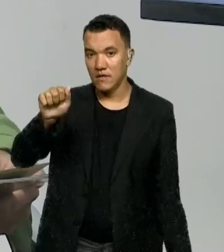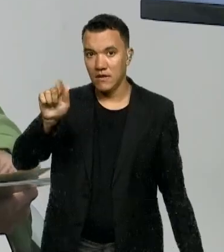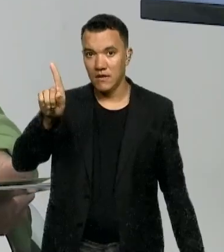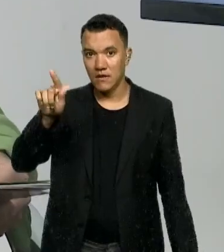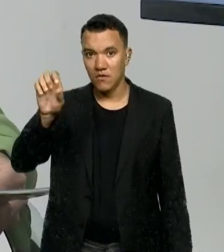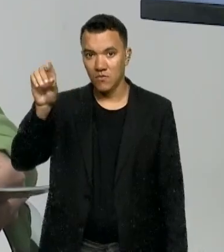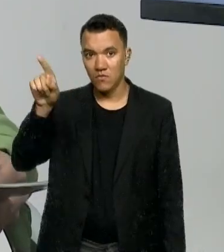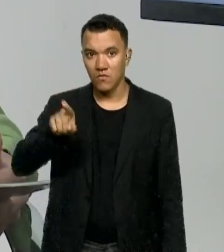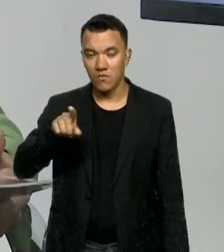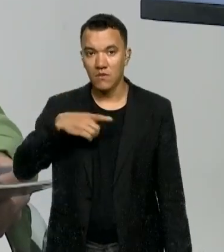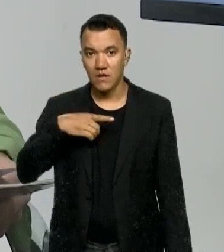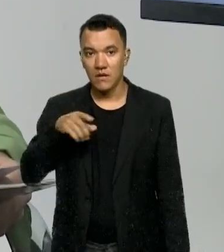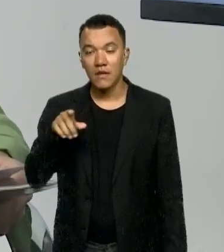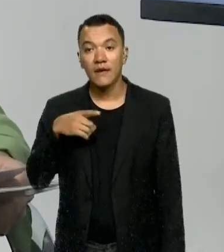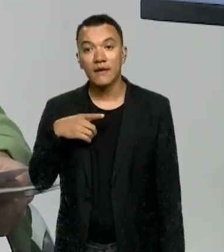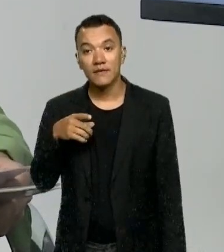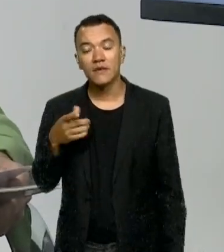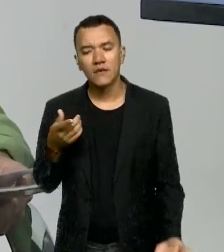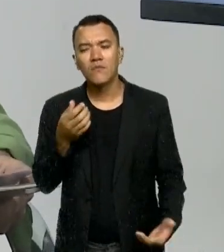fizeram esse trabalho.